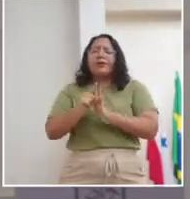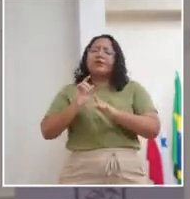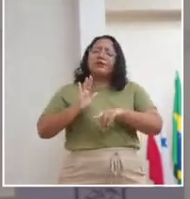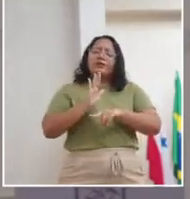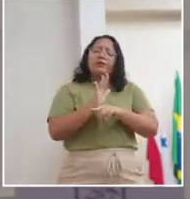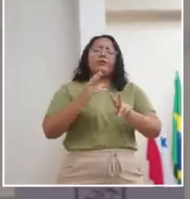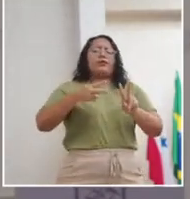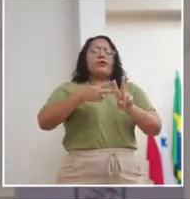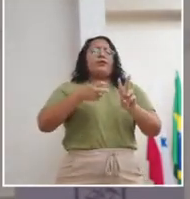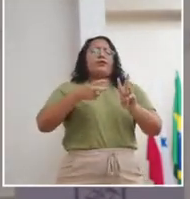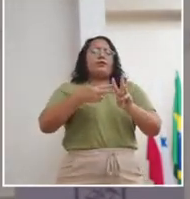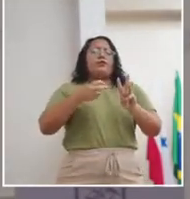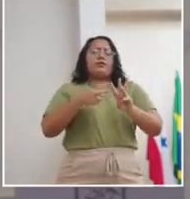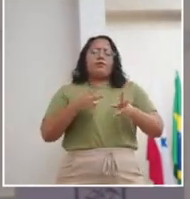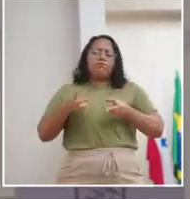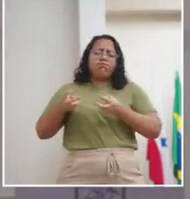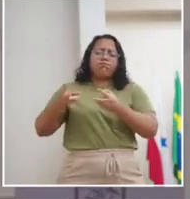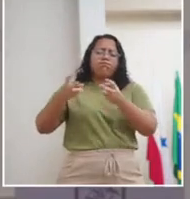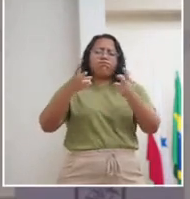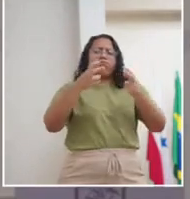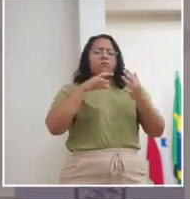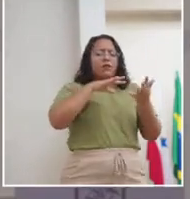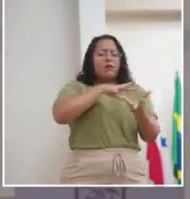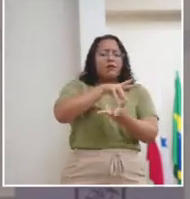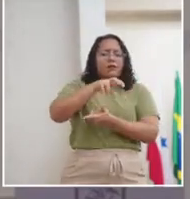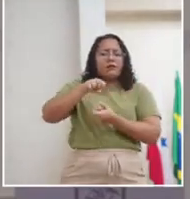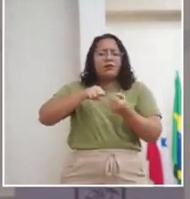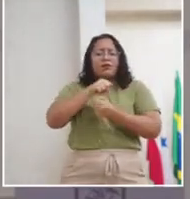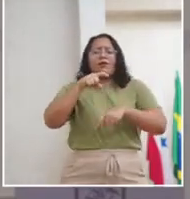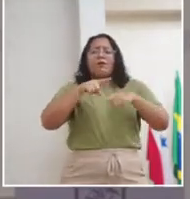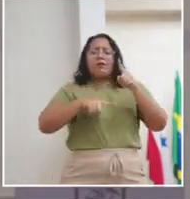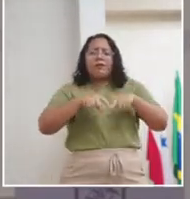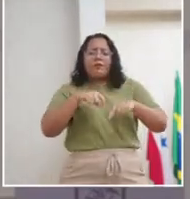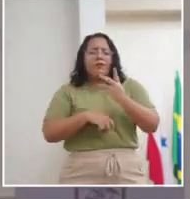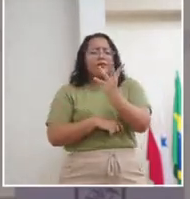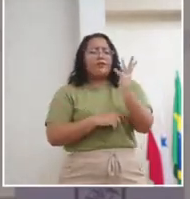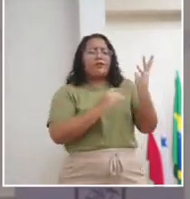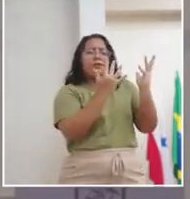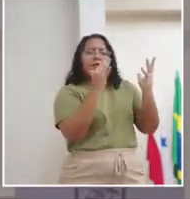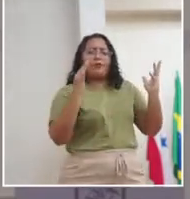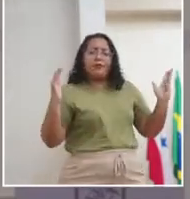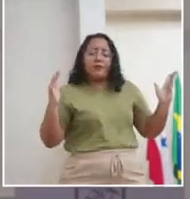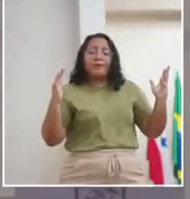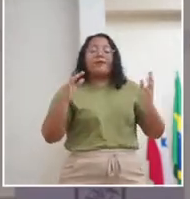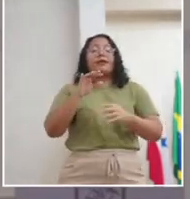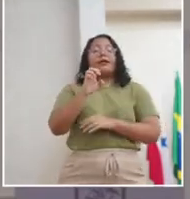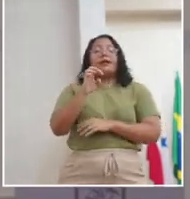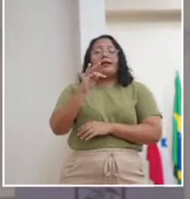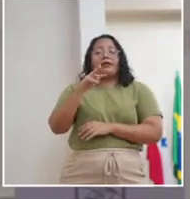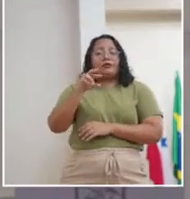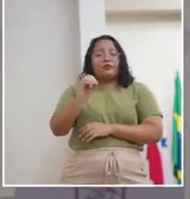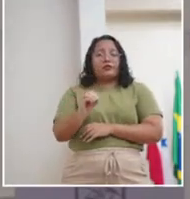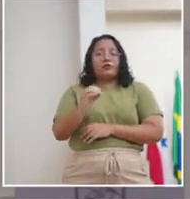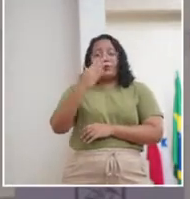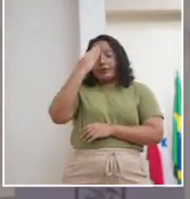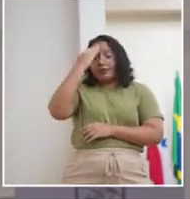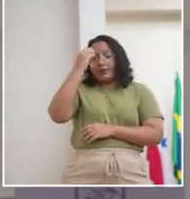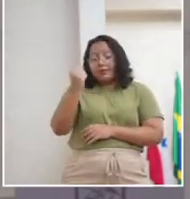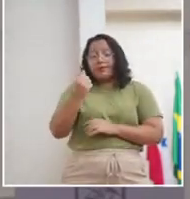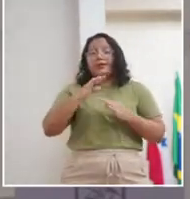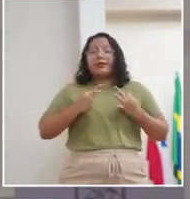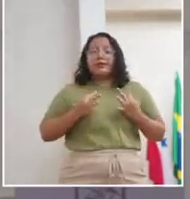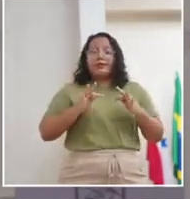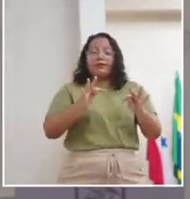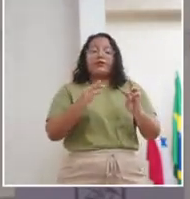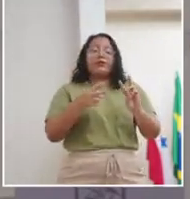indígena para uma exploração mais sustentável dos recursos naturais através dos etnossaberes, tecnologias indígenas atreladas às artes